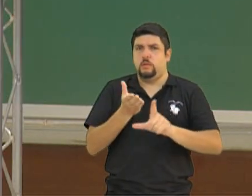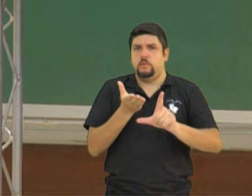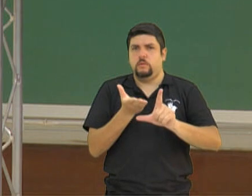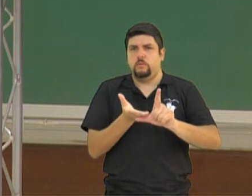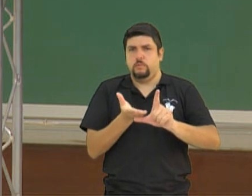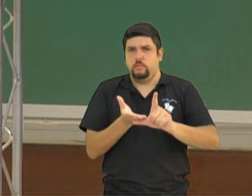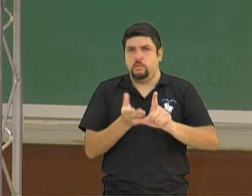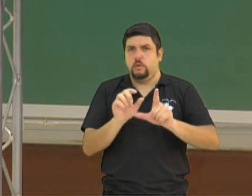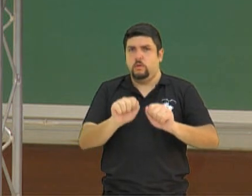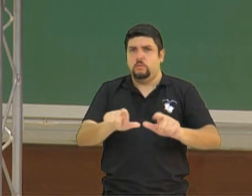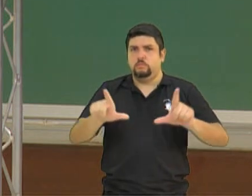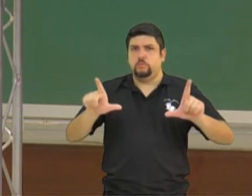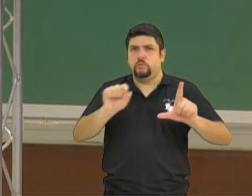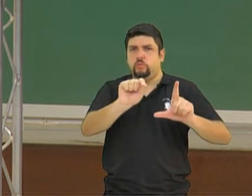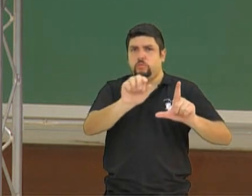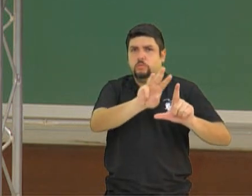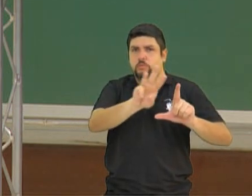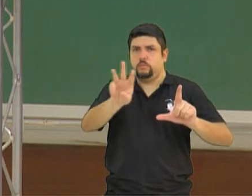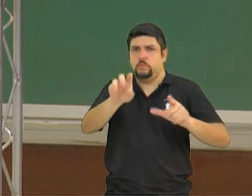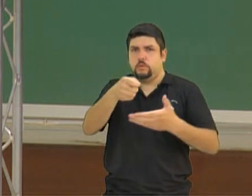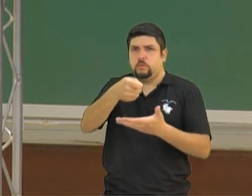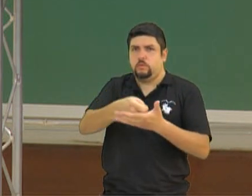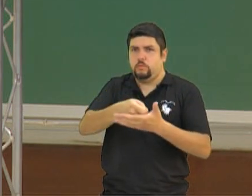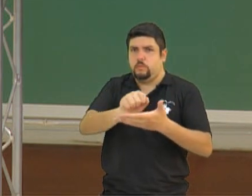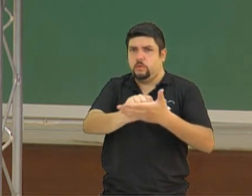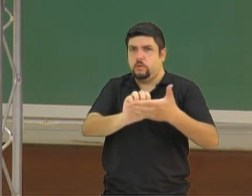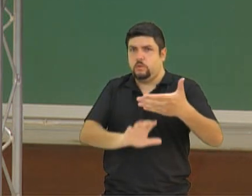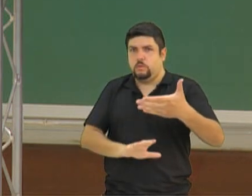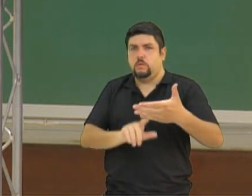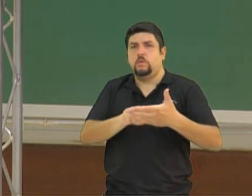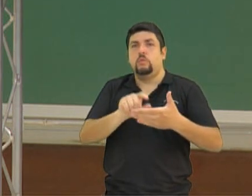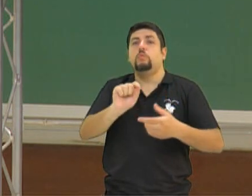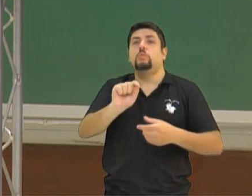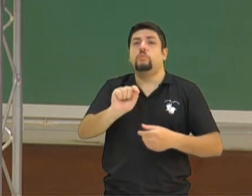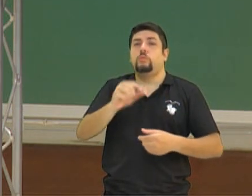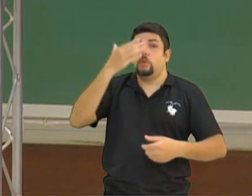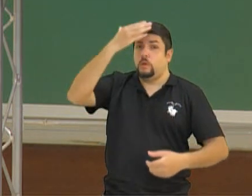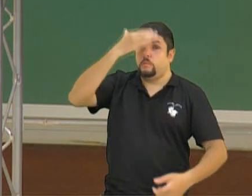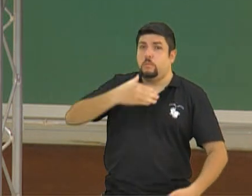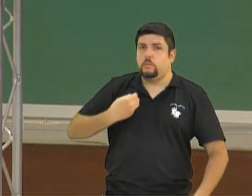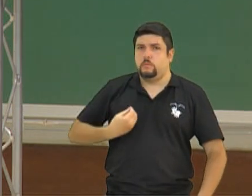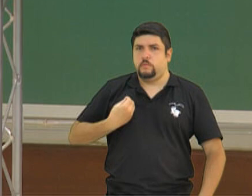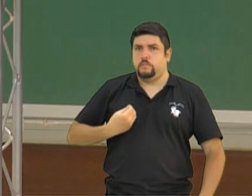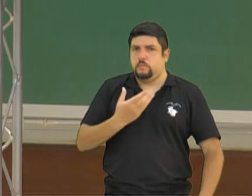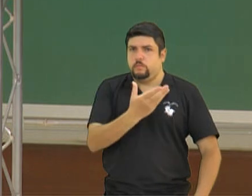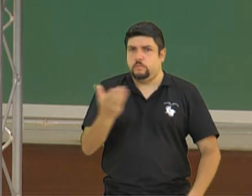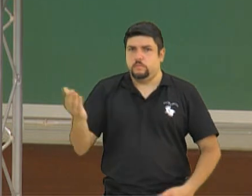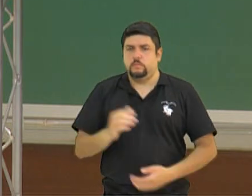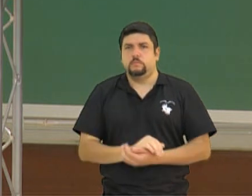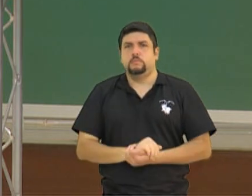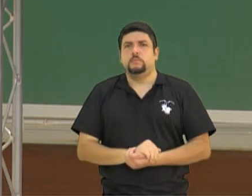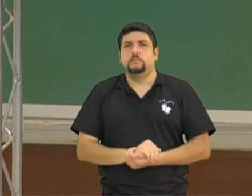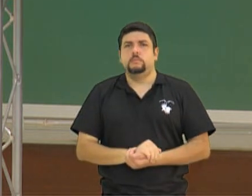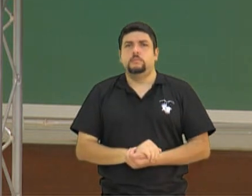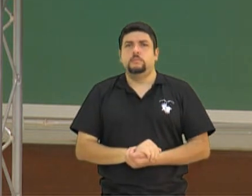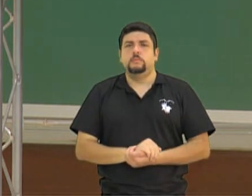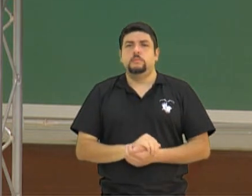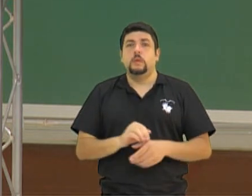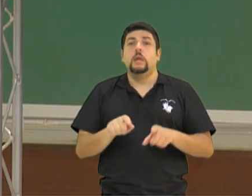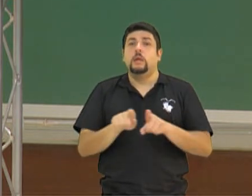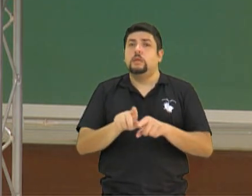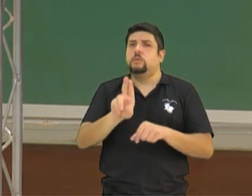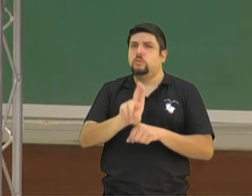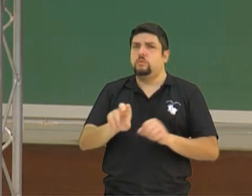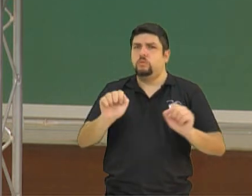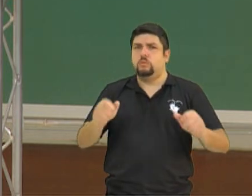link obrigatório, né, da atividade obrigatória para poder garantir a presença de vocês, tá bom, pessoal? Usem bastante mural para